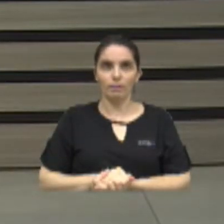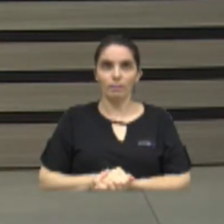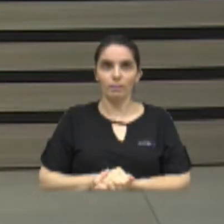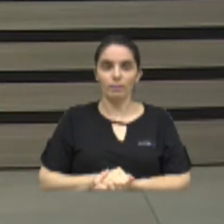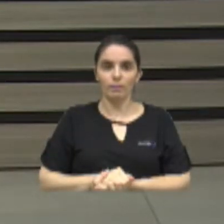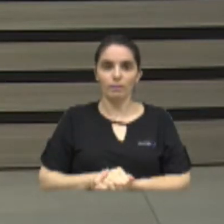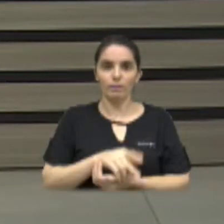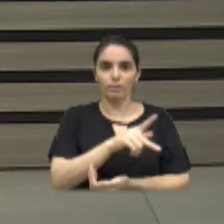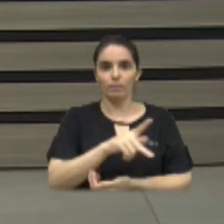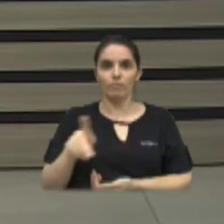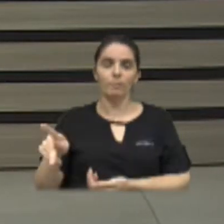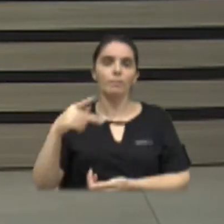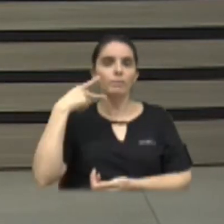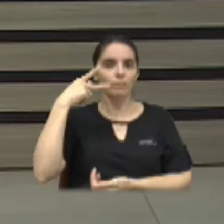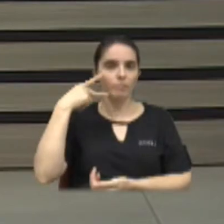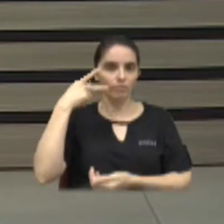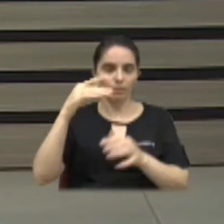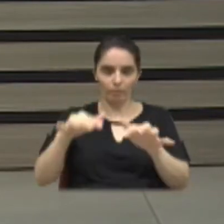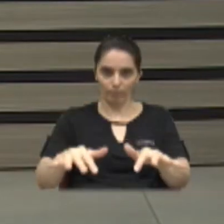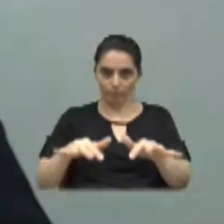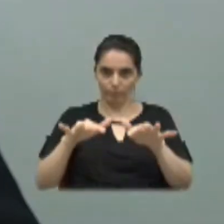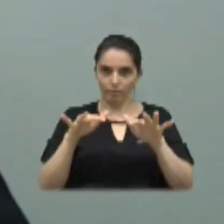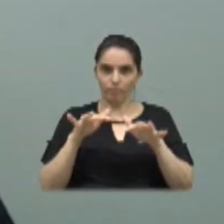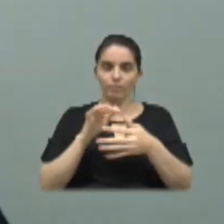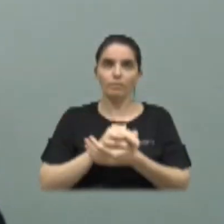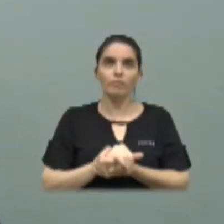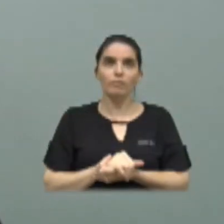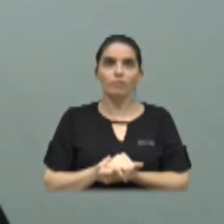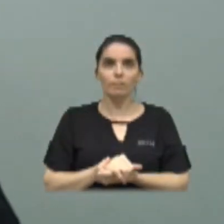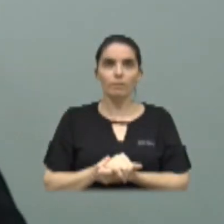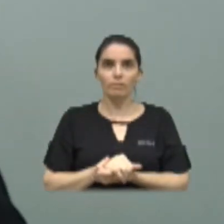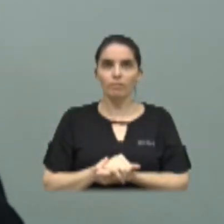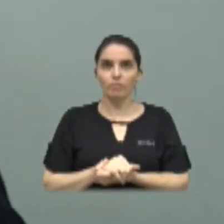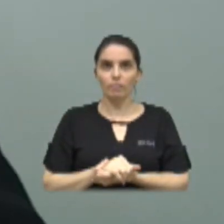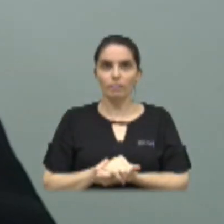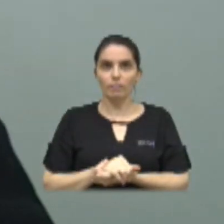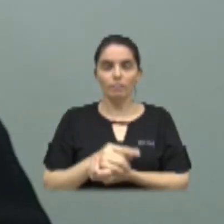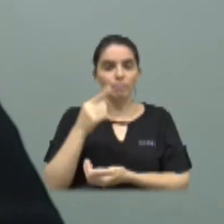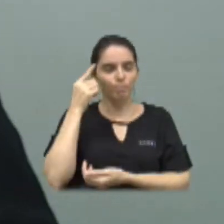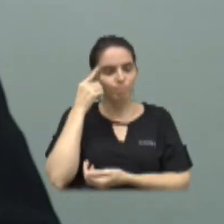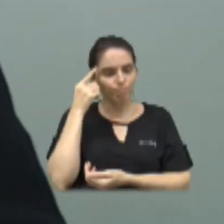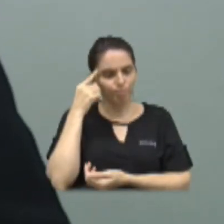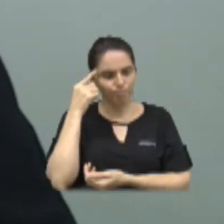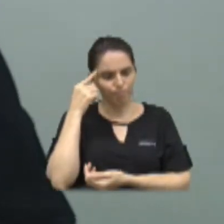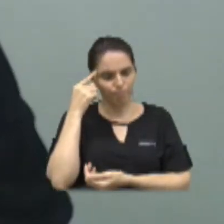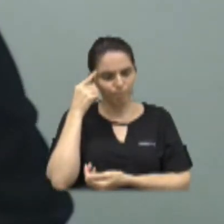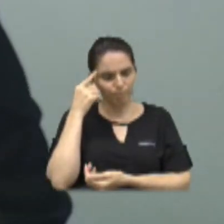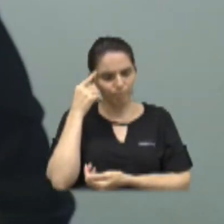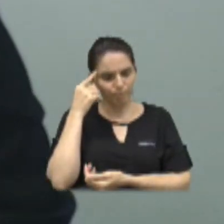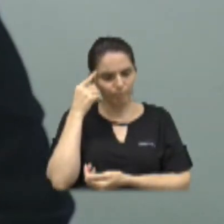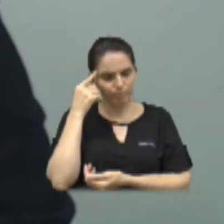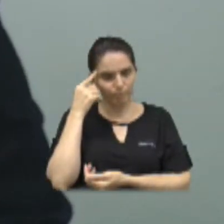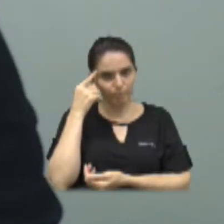Senhor presidente, nobres pares, plateia presente. Eu estava aqui pensando, né, e